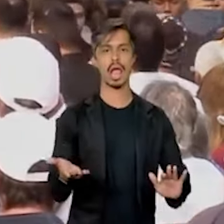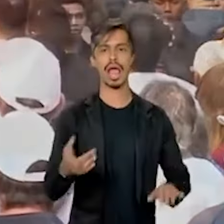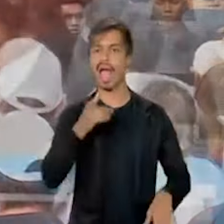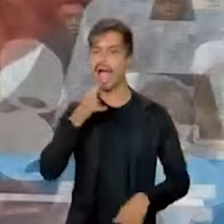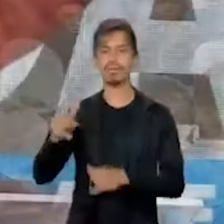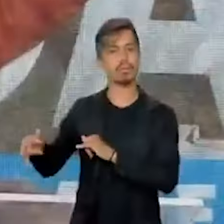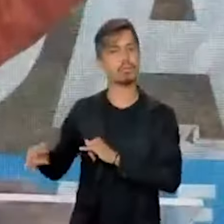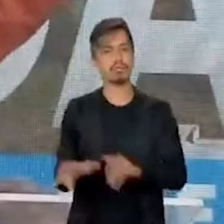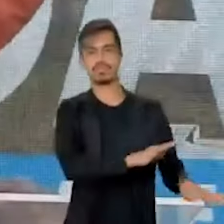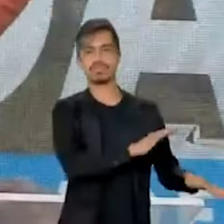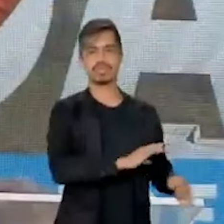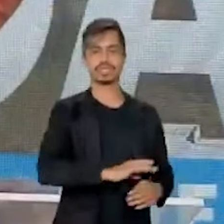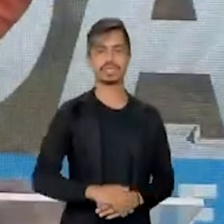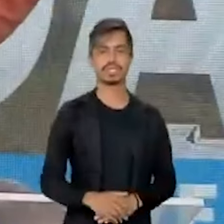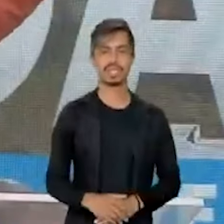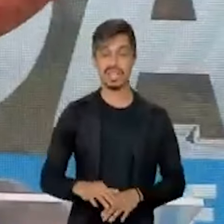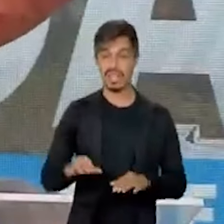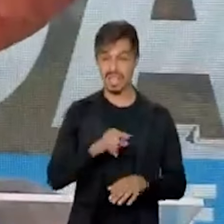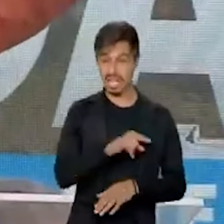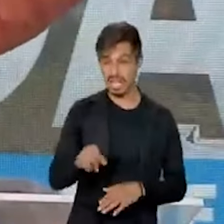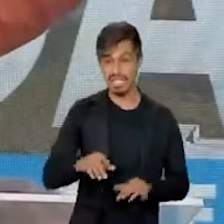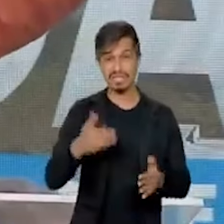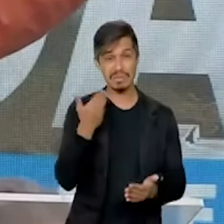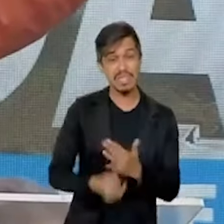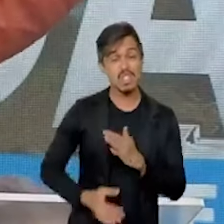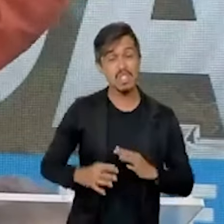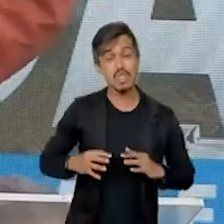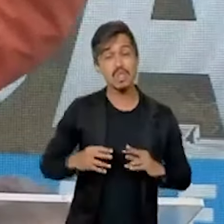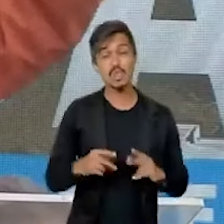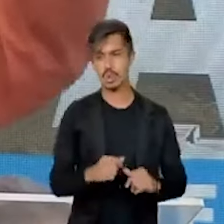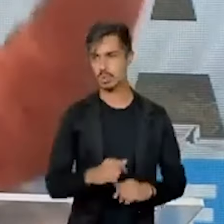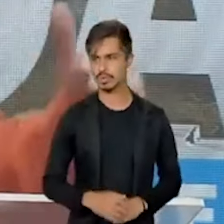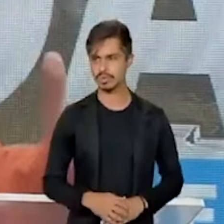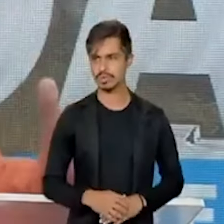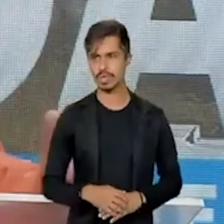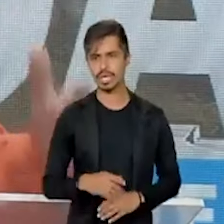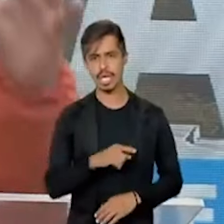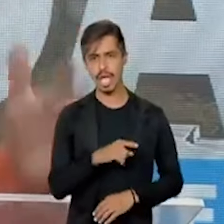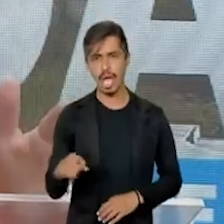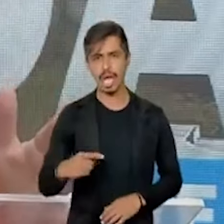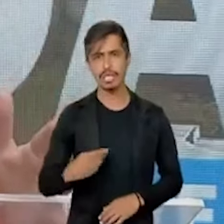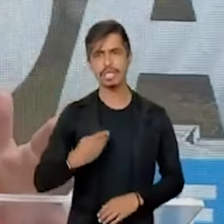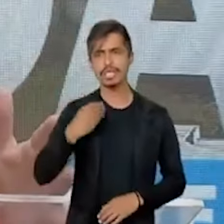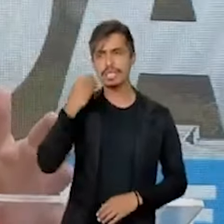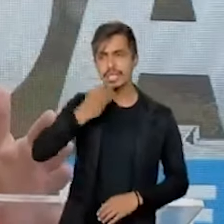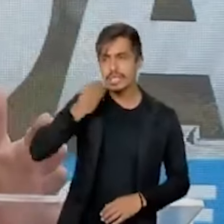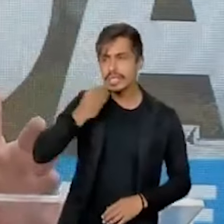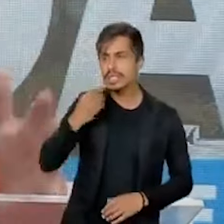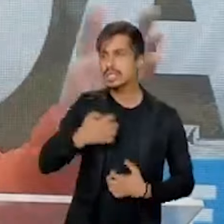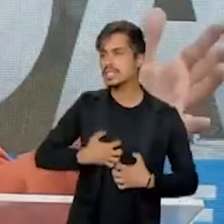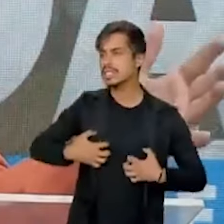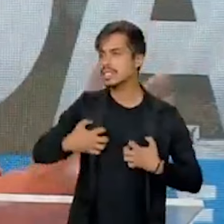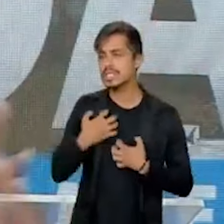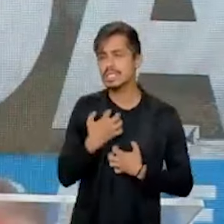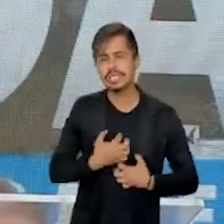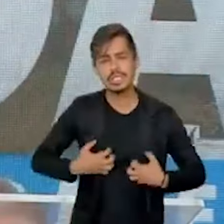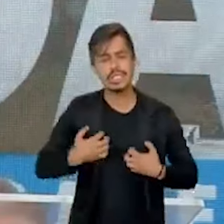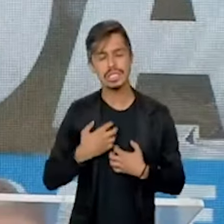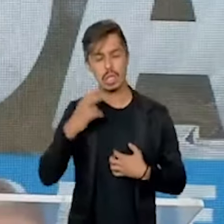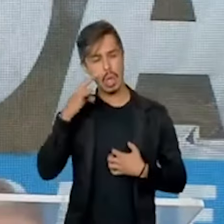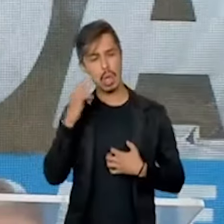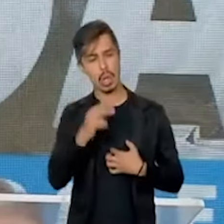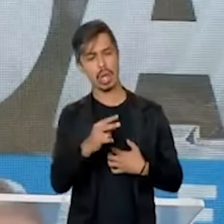pela água. Famílias que perderam tudo, famílias que viveram um drama e que às vezes